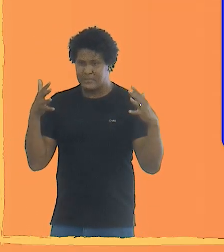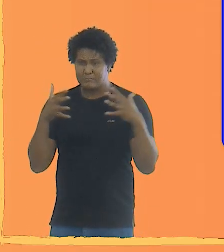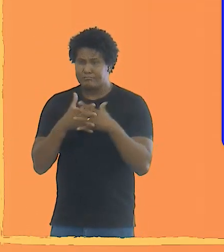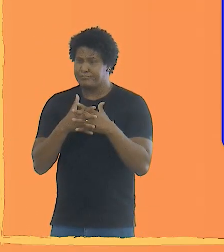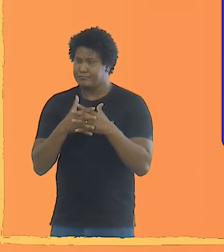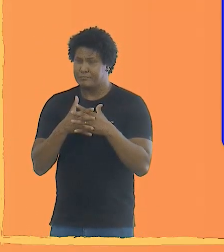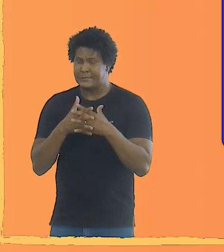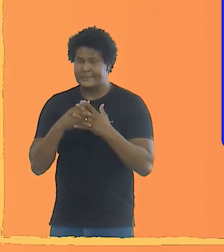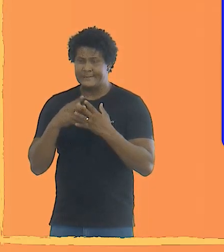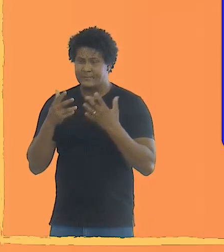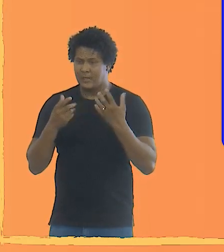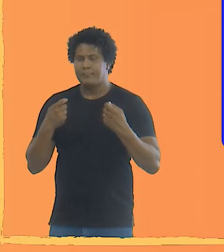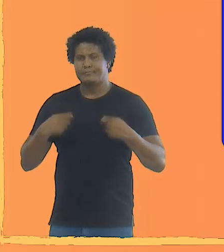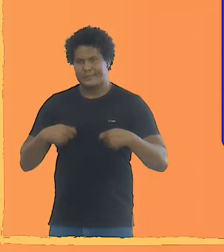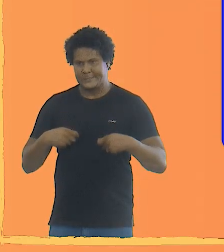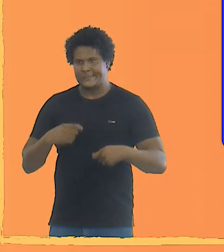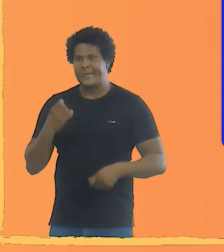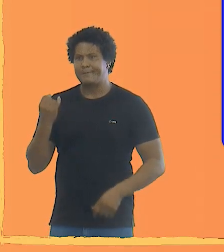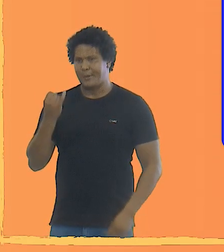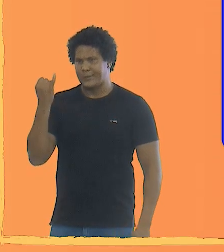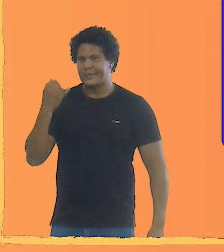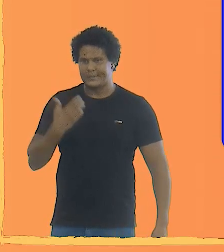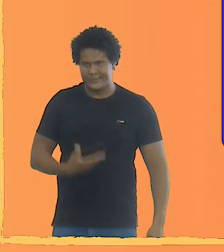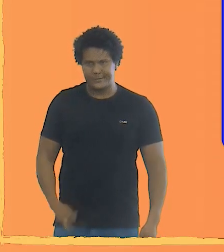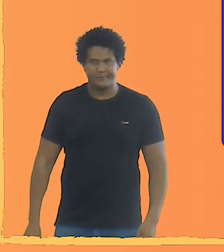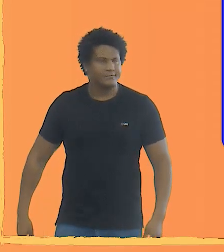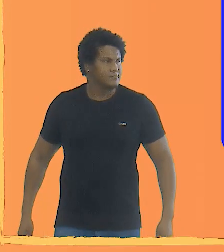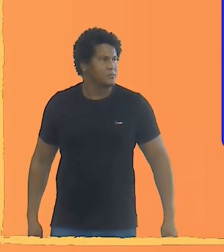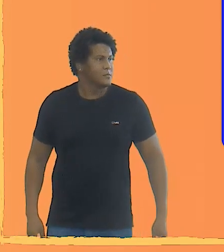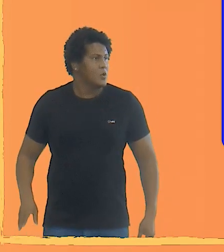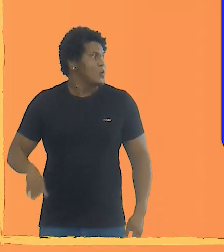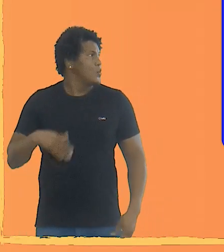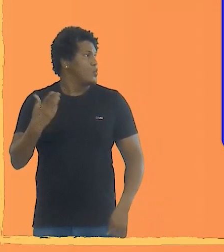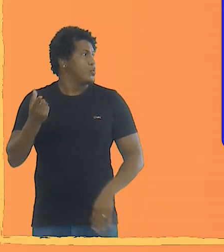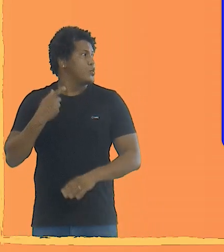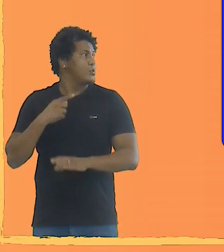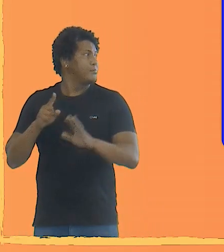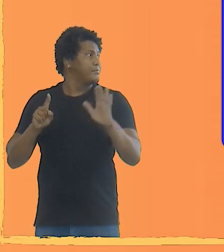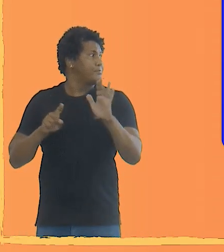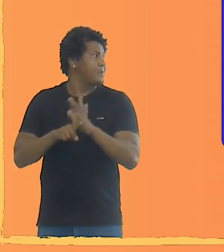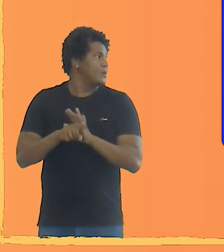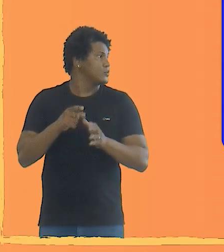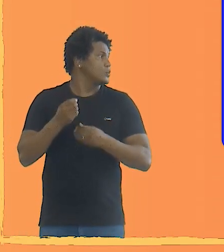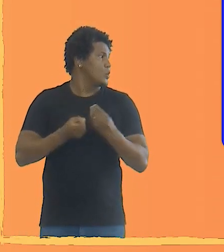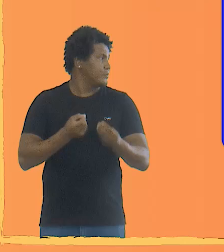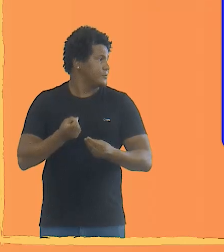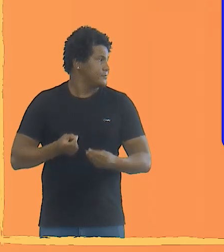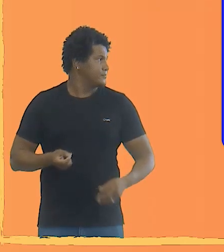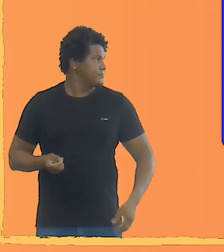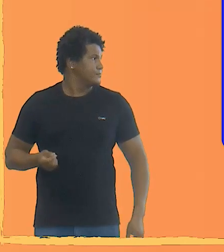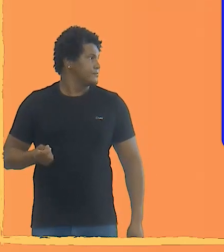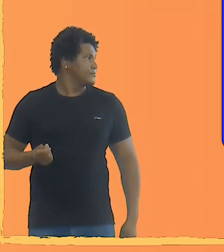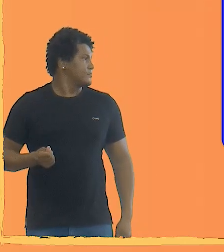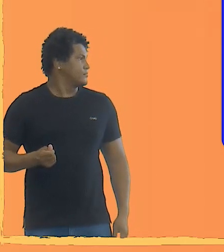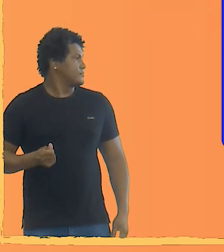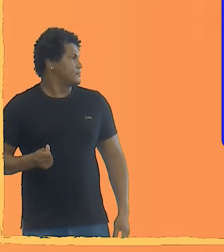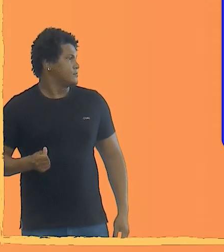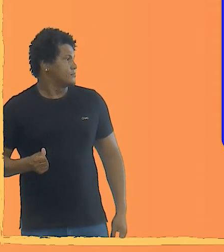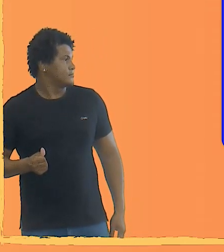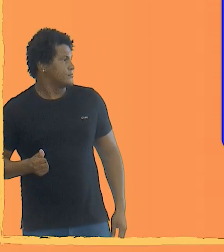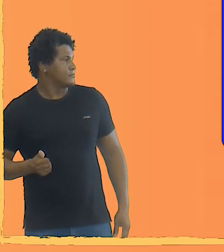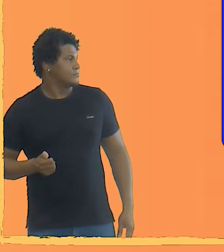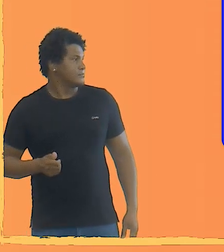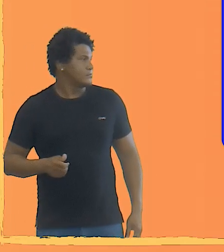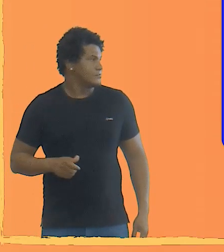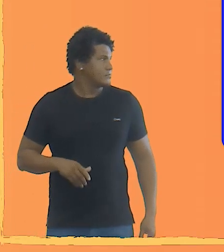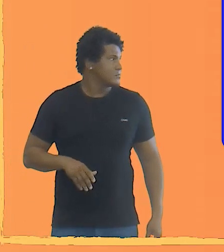esquema é fundamental. Qual é a pergunta da questão? A pergunta da questão é: de quantas formas